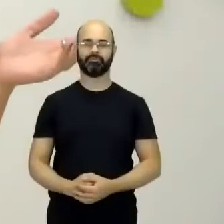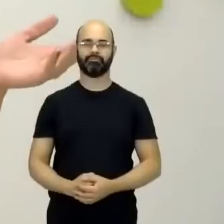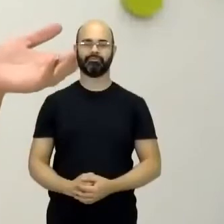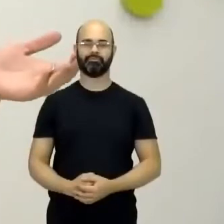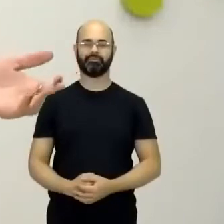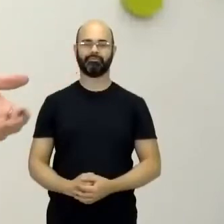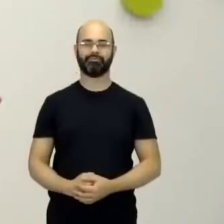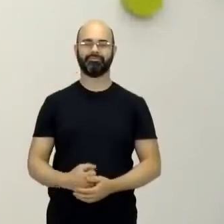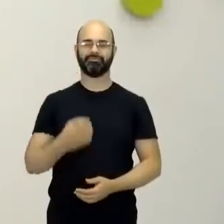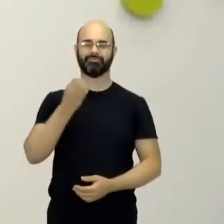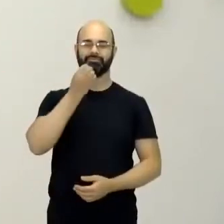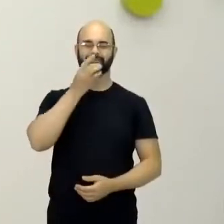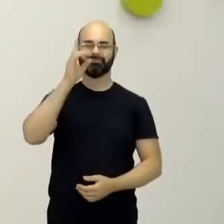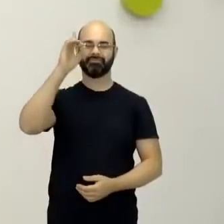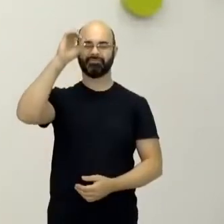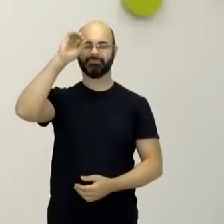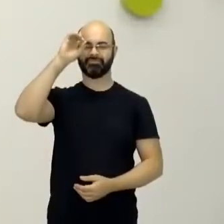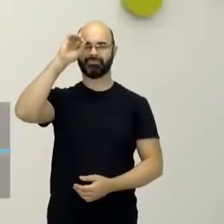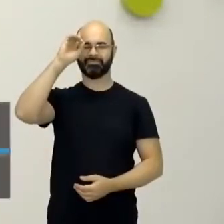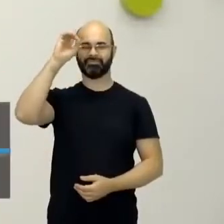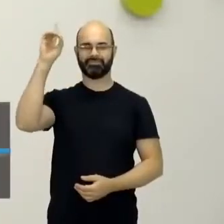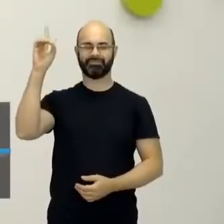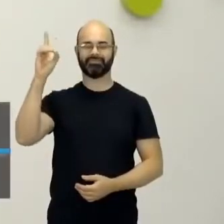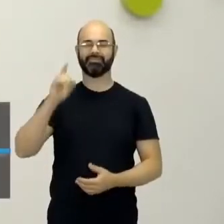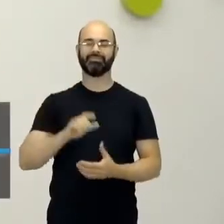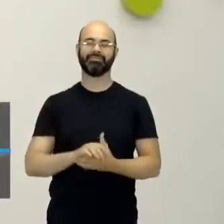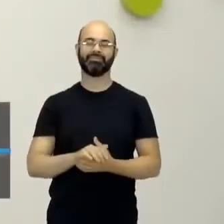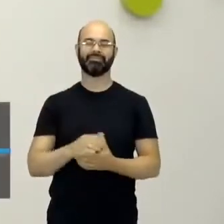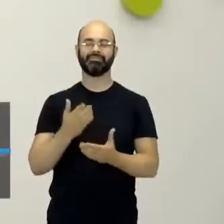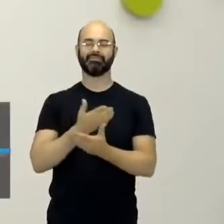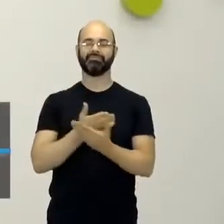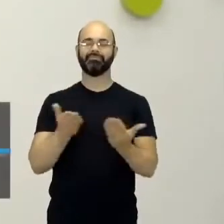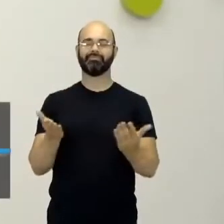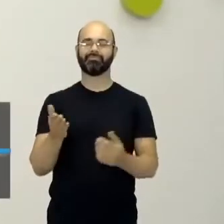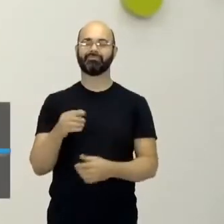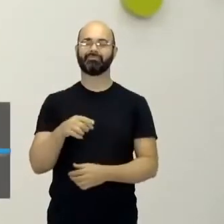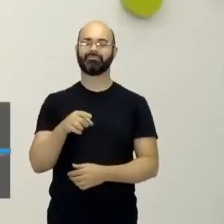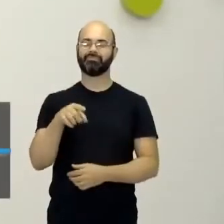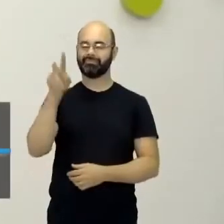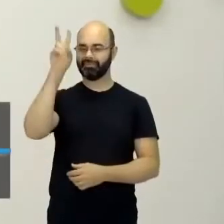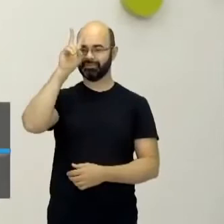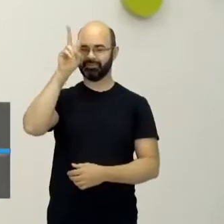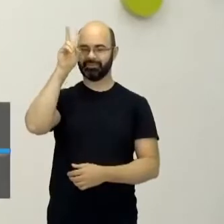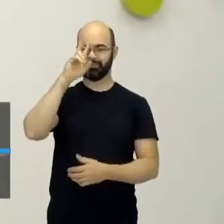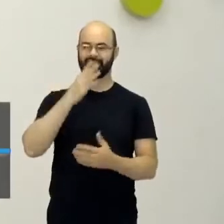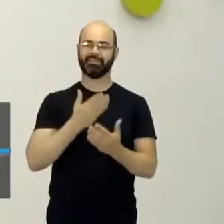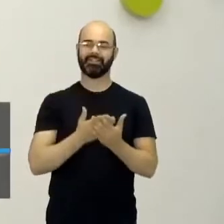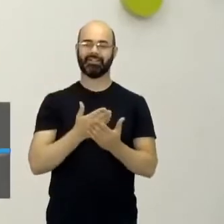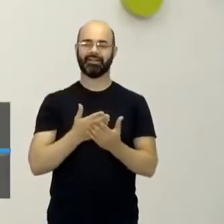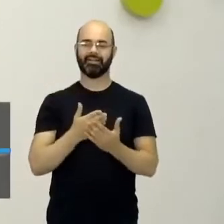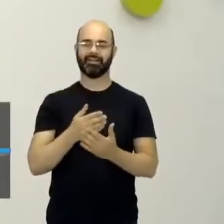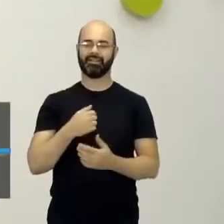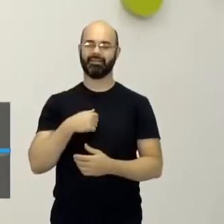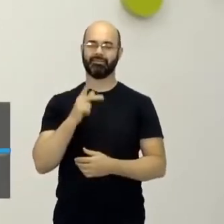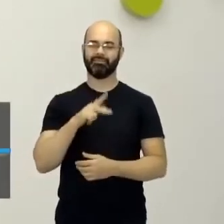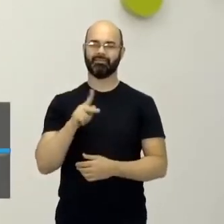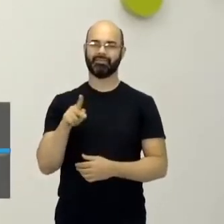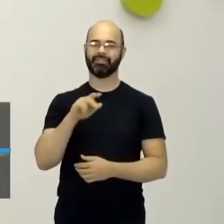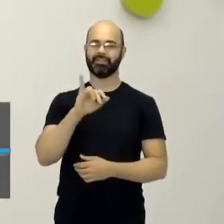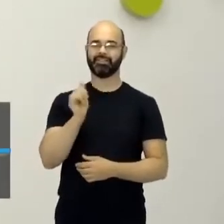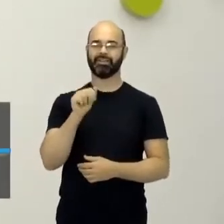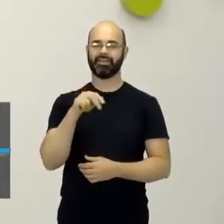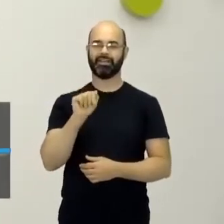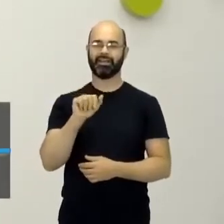Bom dia, oitavo ano. Sejam bem-vindos à nossa aula de História. Eu sou a professora Janaína Jardim e hoje eu tenho um convidado